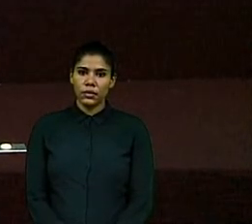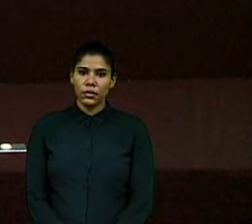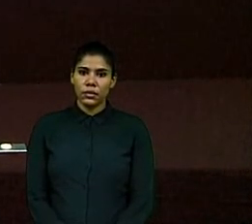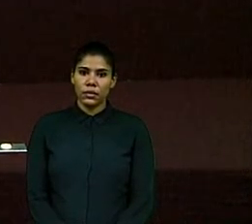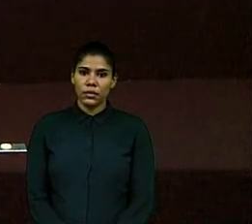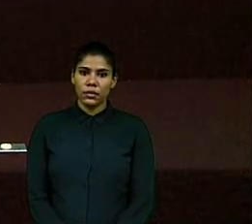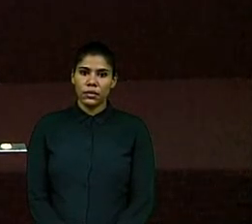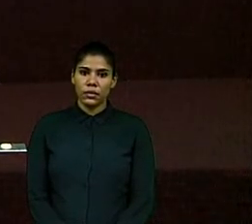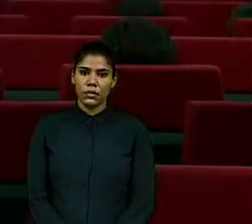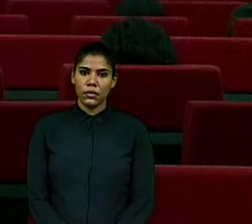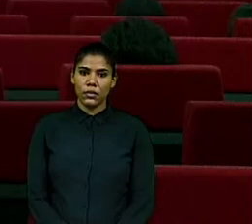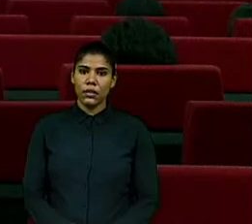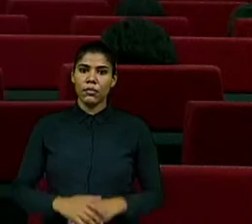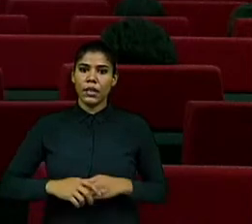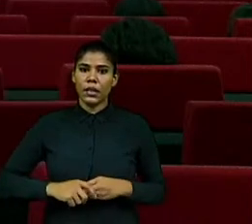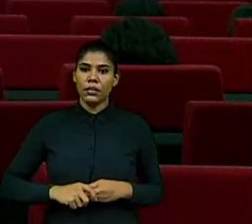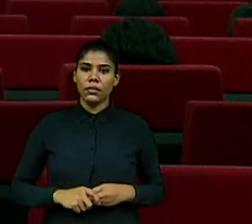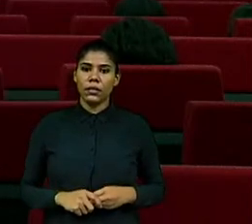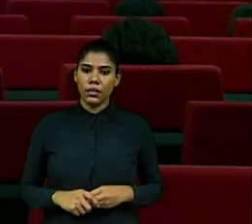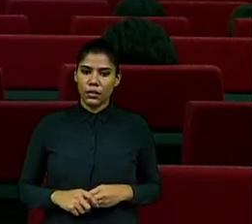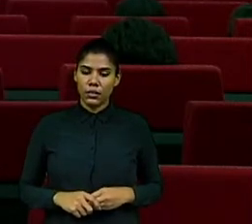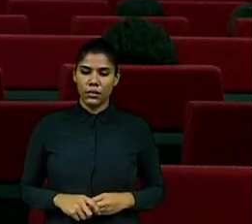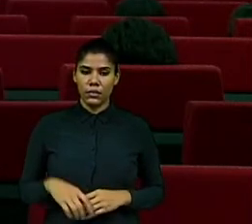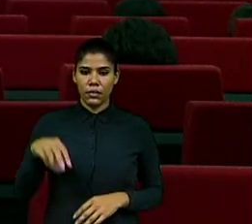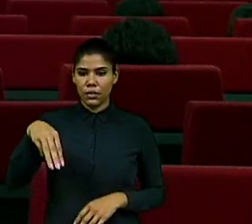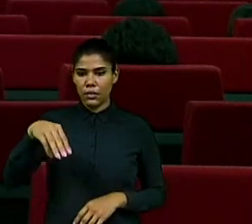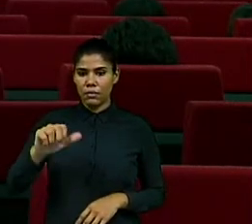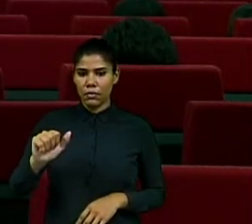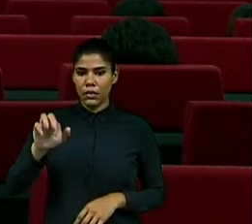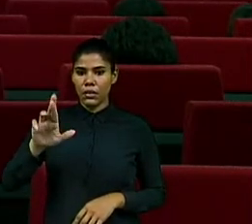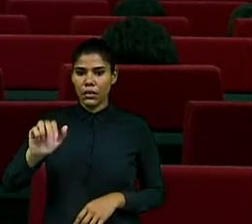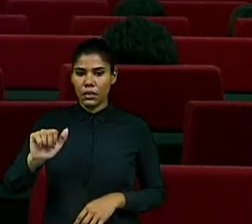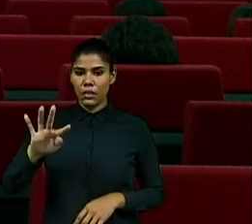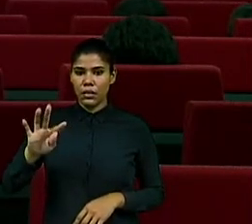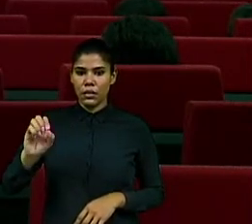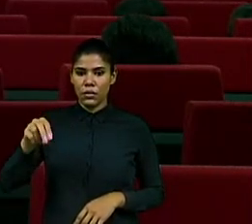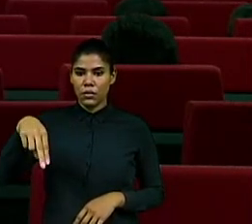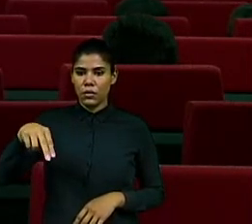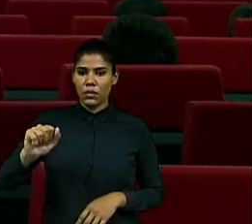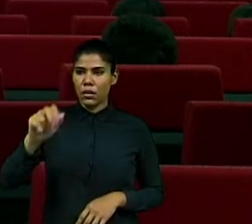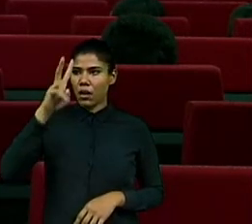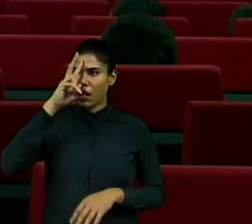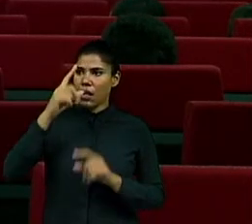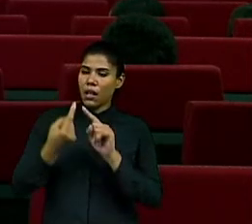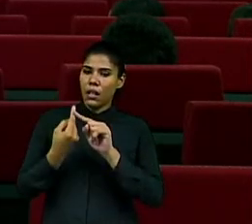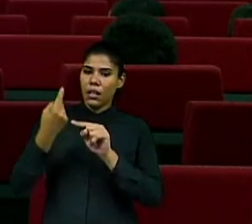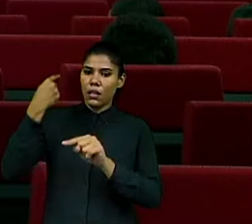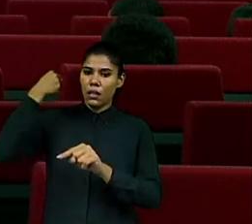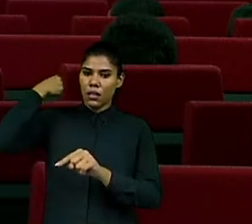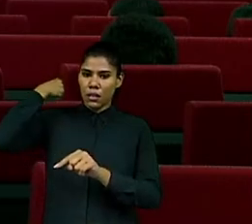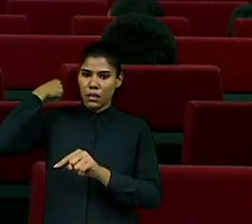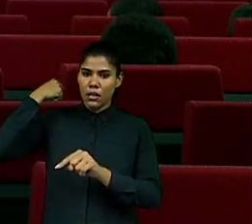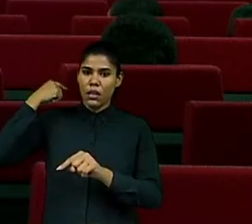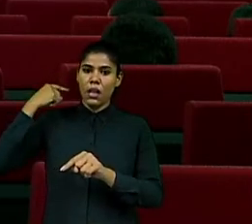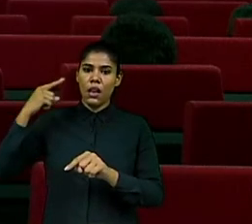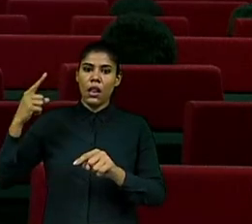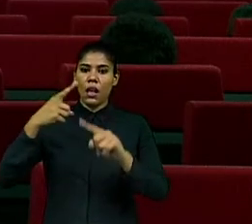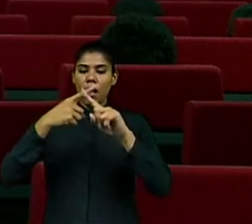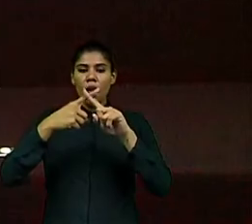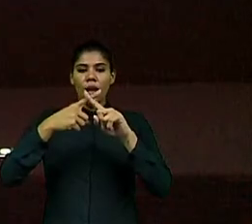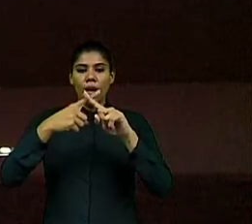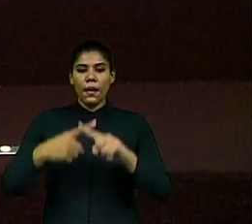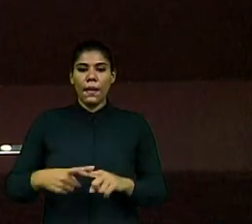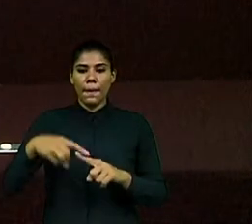a maratona maratona que tem as suas origens históricas lá na batalha de maratona da planície